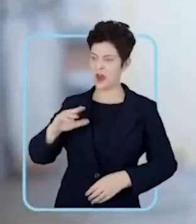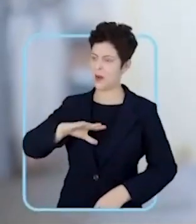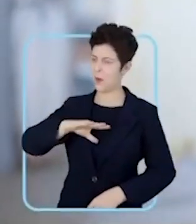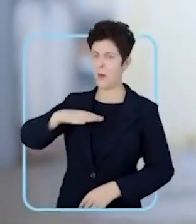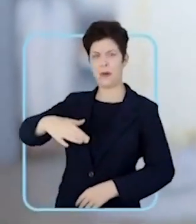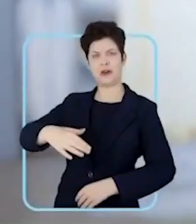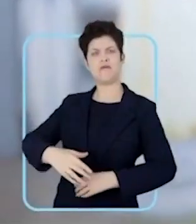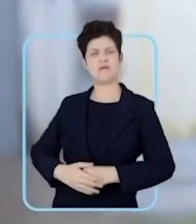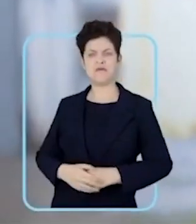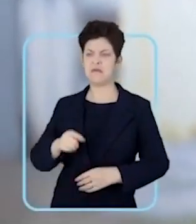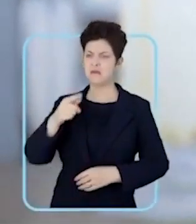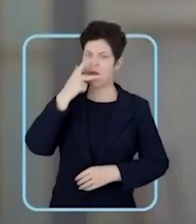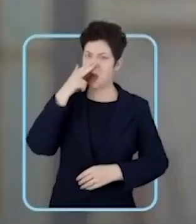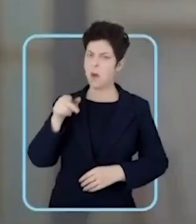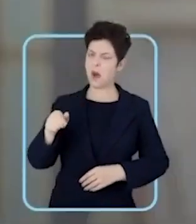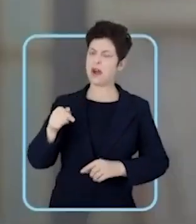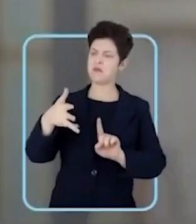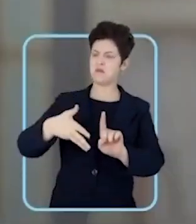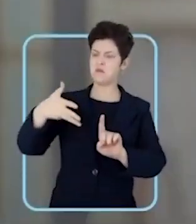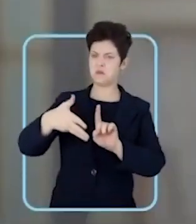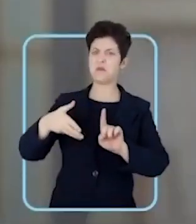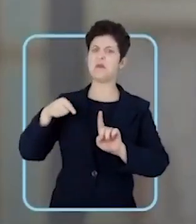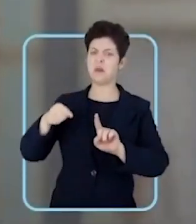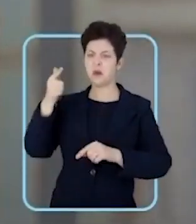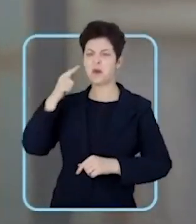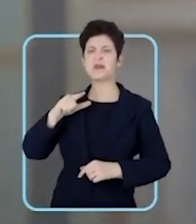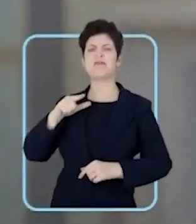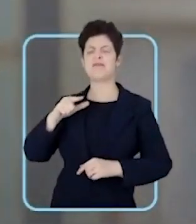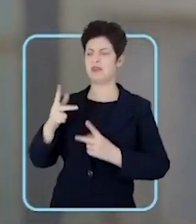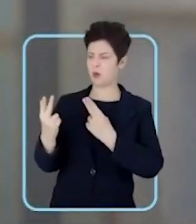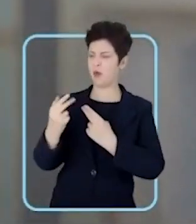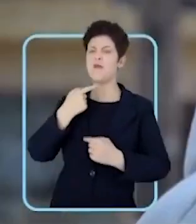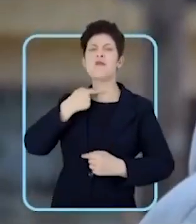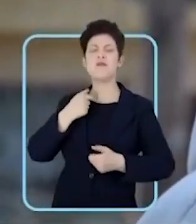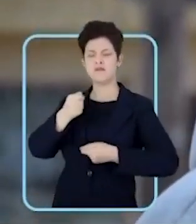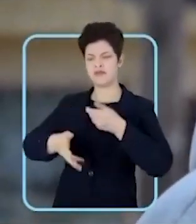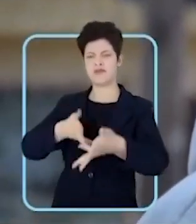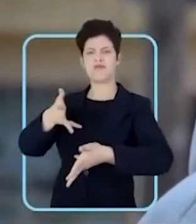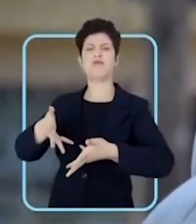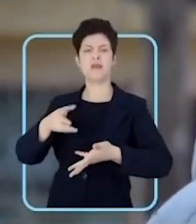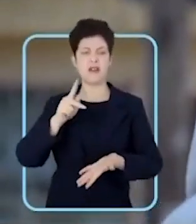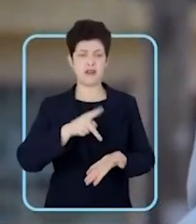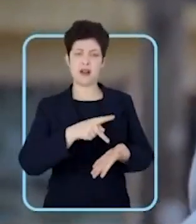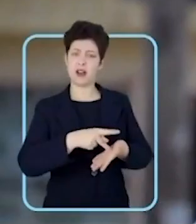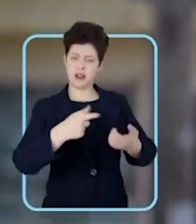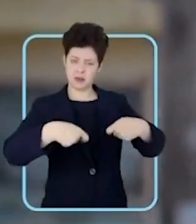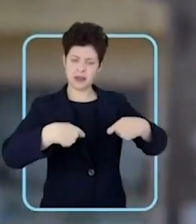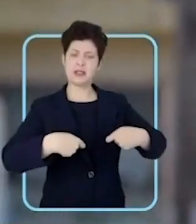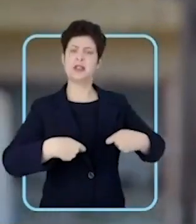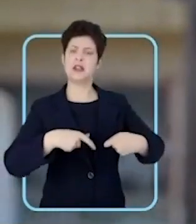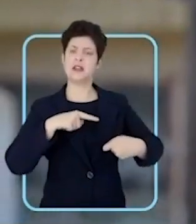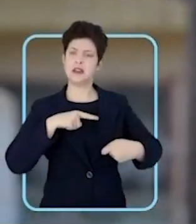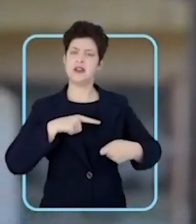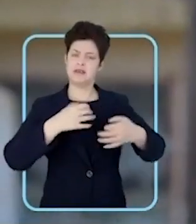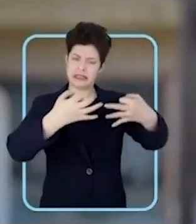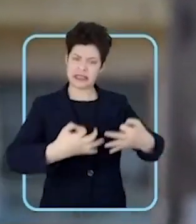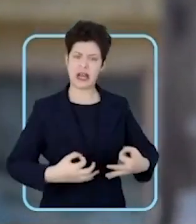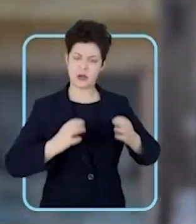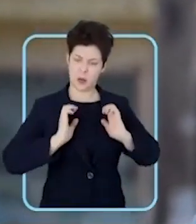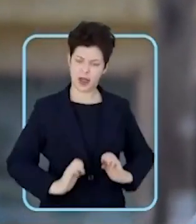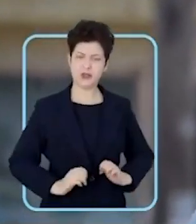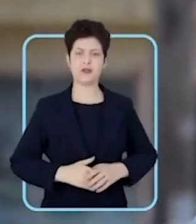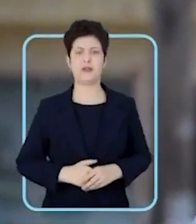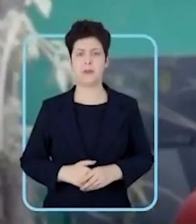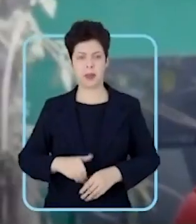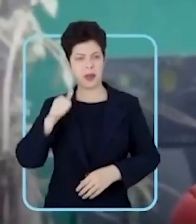A Soraya é corajosa, né? Eu acho que ela fala aquilo que a gente gostaria de falar. Tudo que ela falou é verdade, né? Tem que ser correr